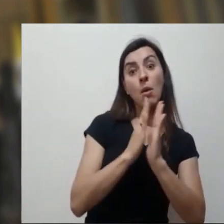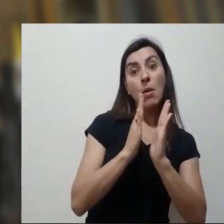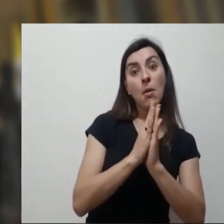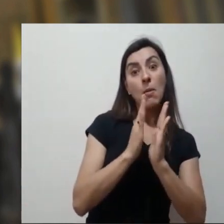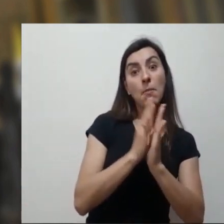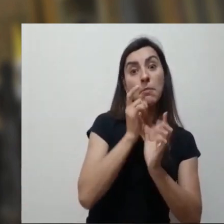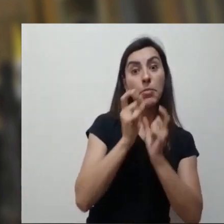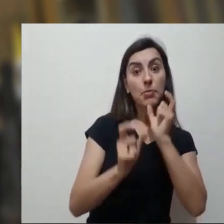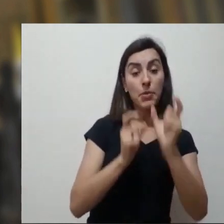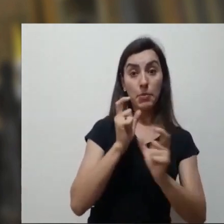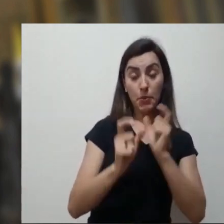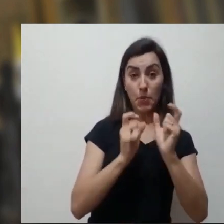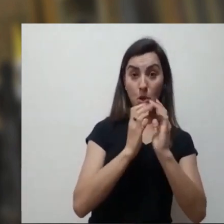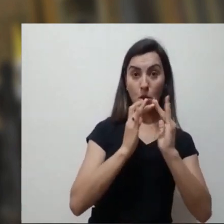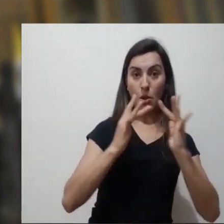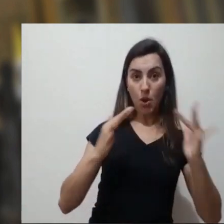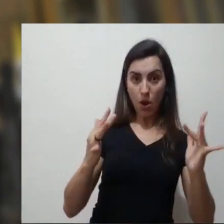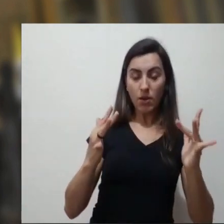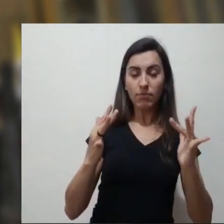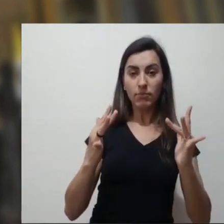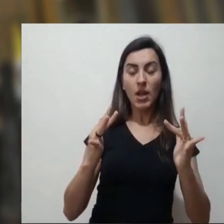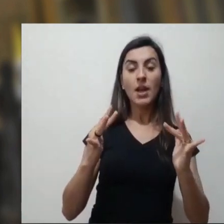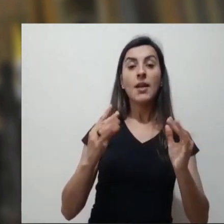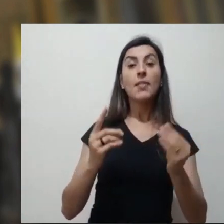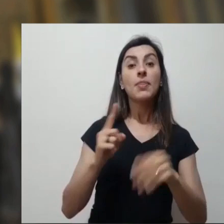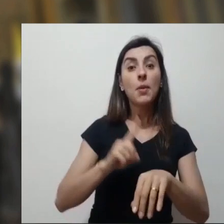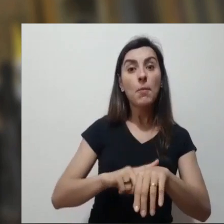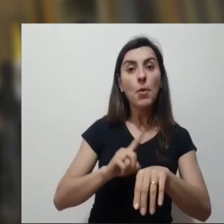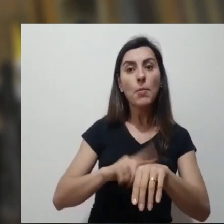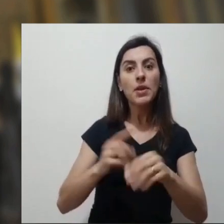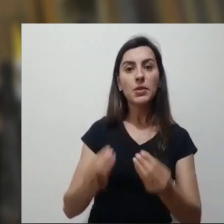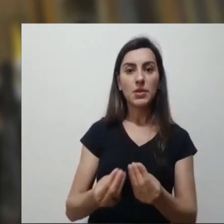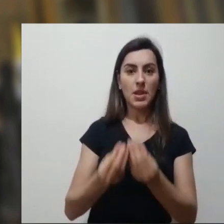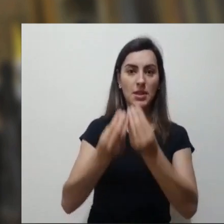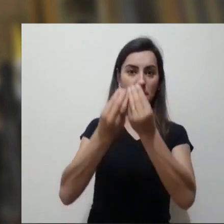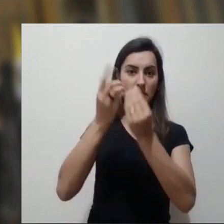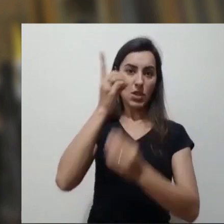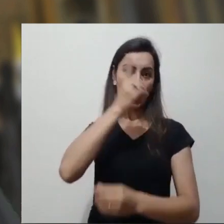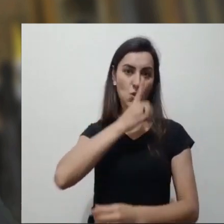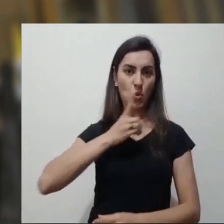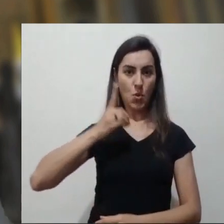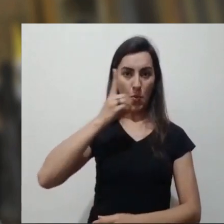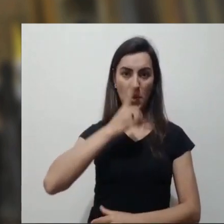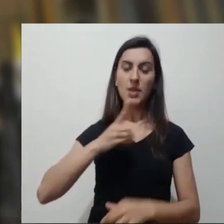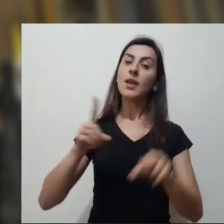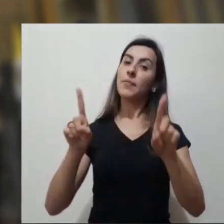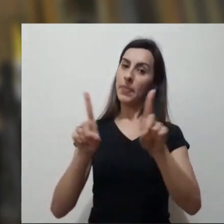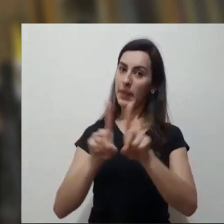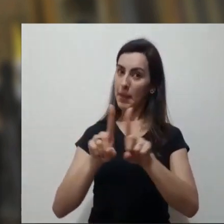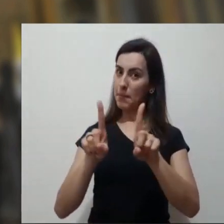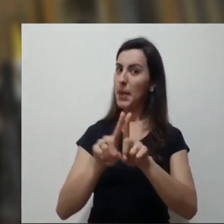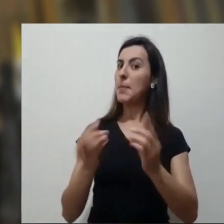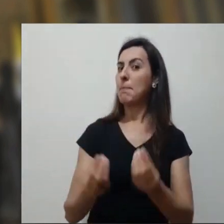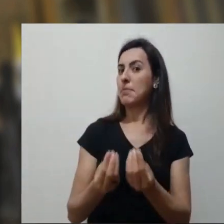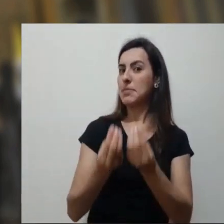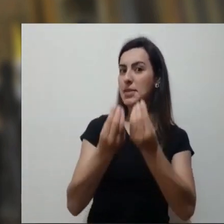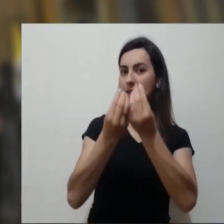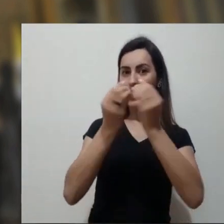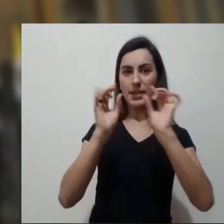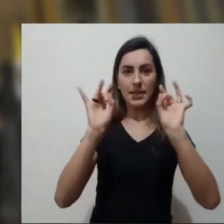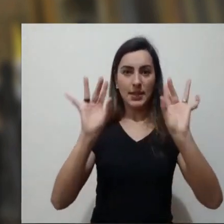nós cantamos este hino nas missas dominicais e também nas